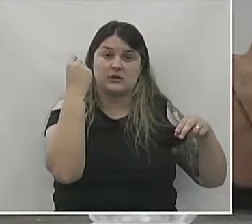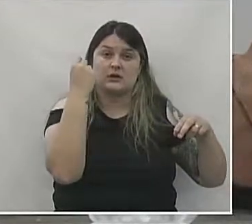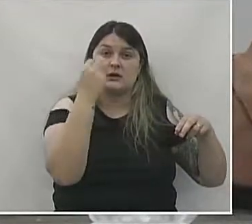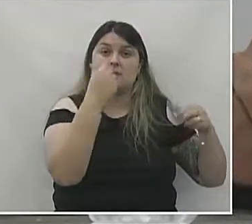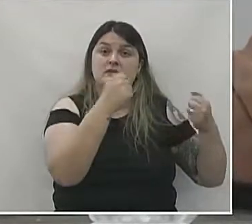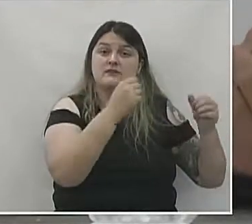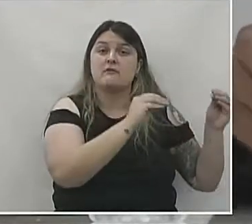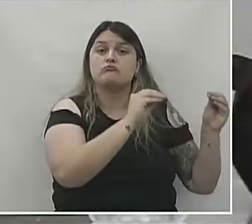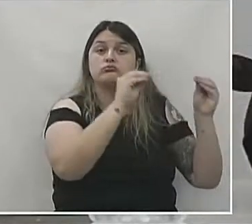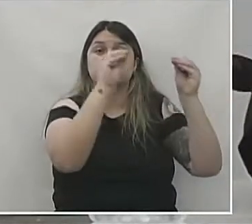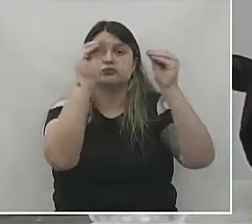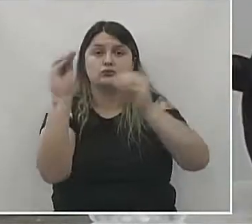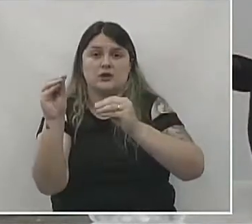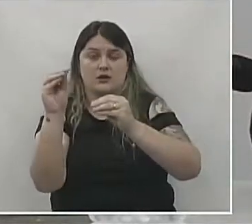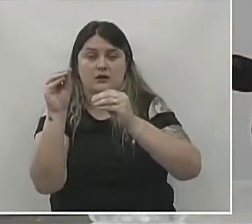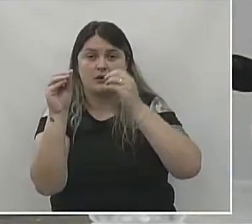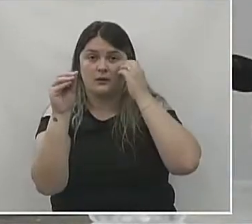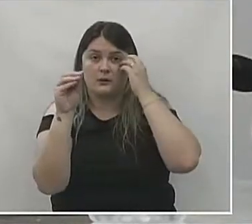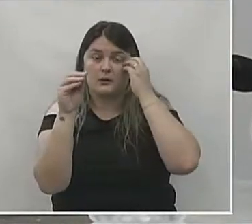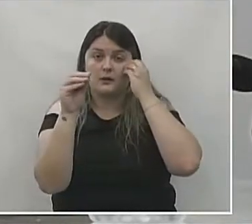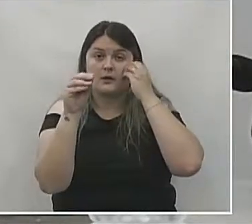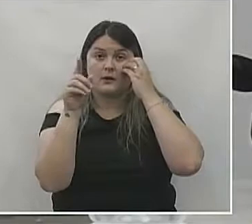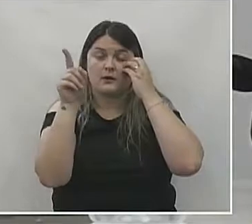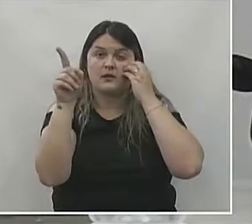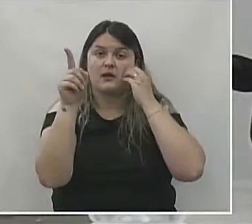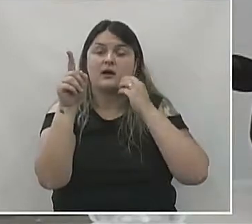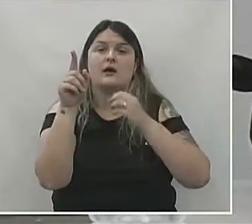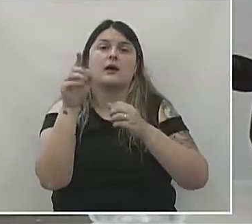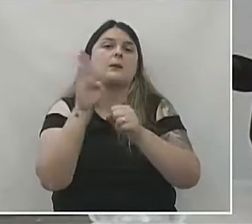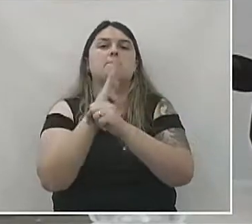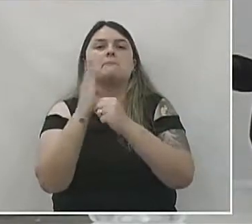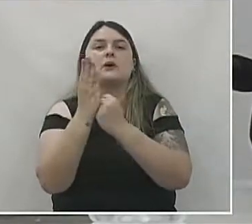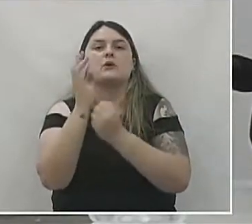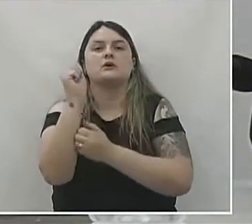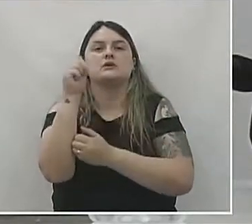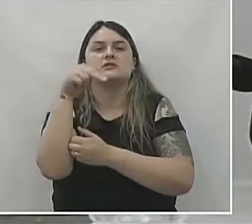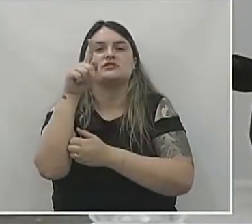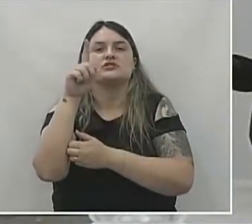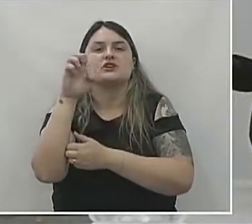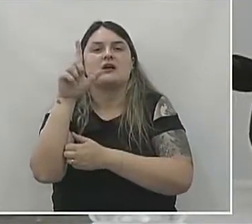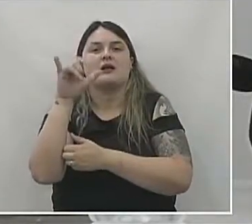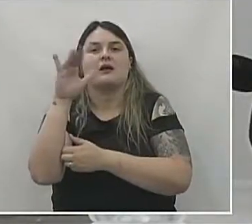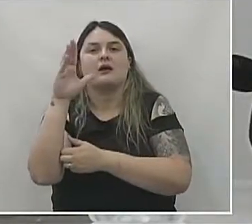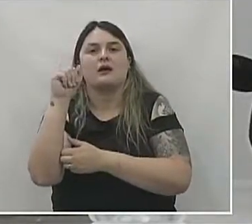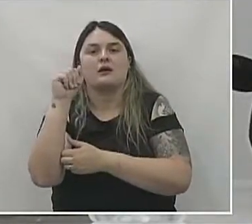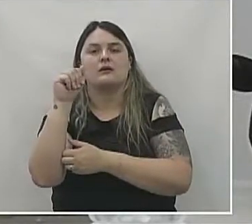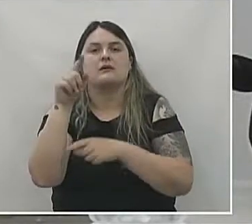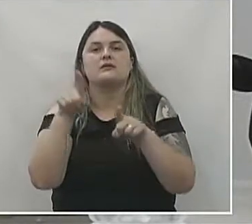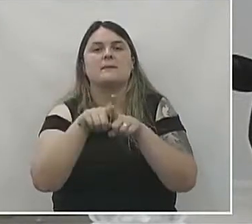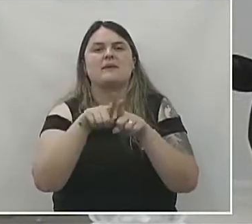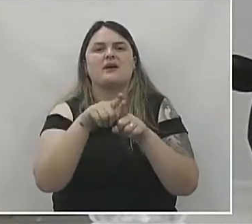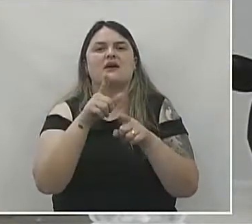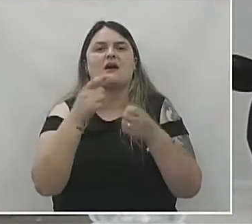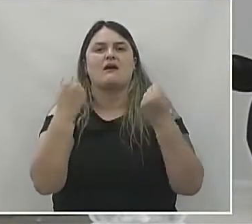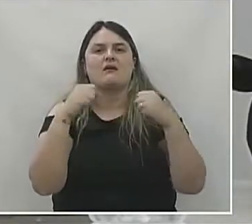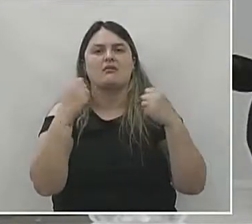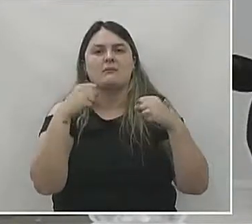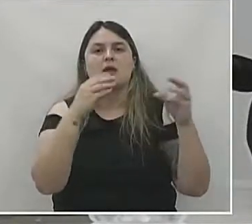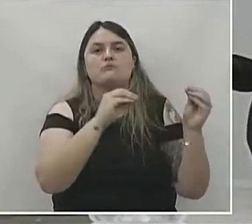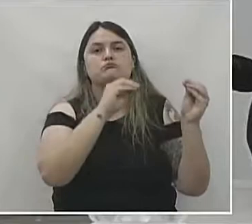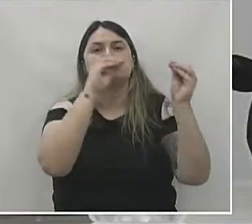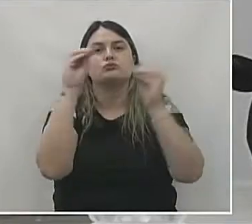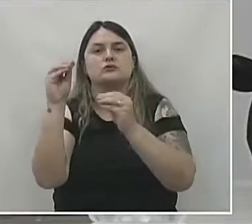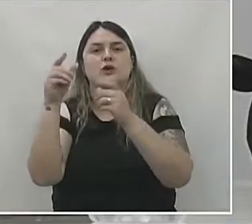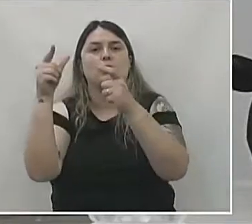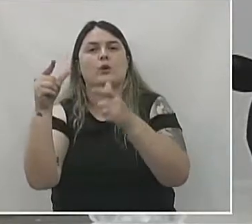contemplar o Angélica e academia o Furlan e até